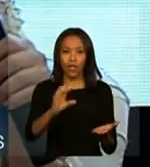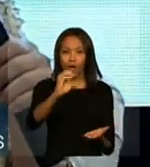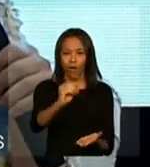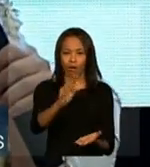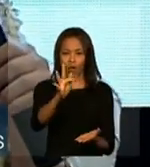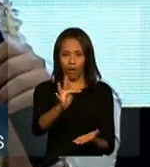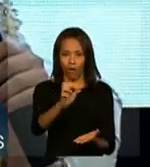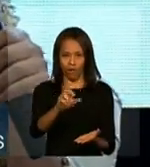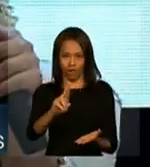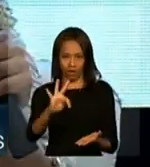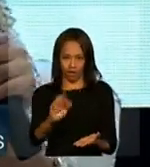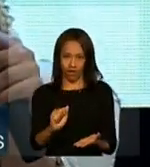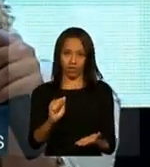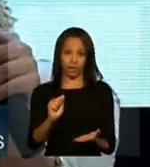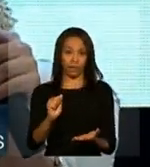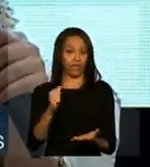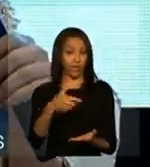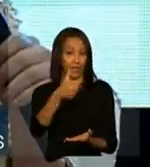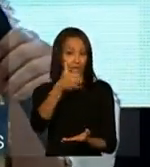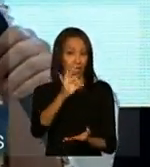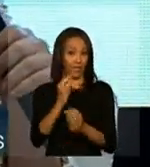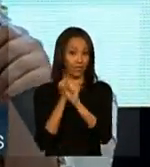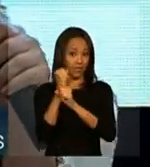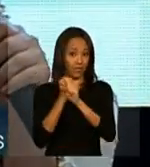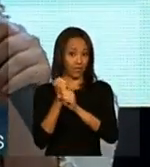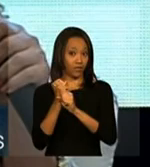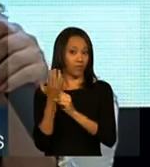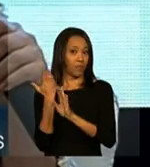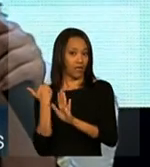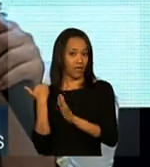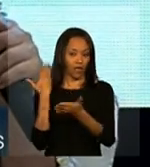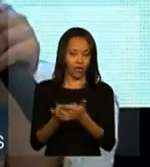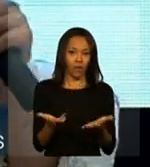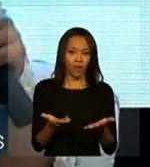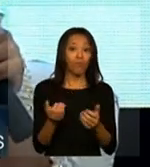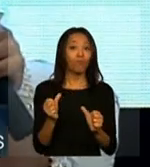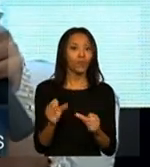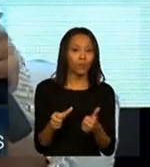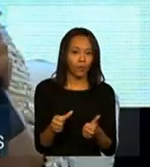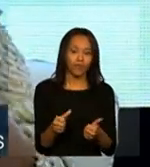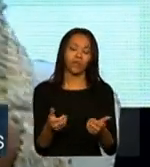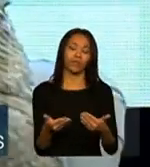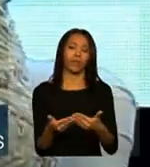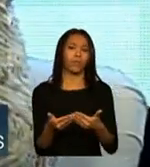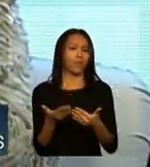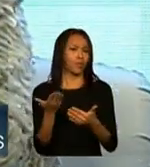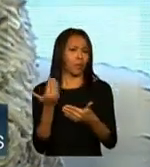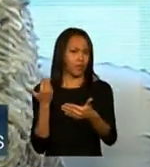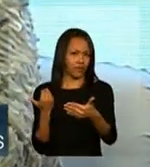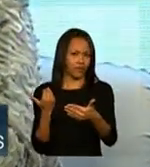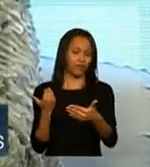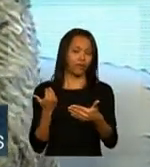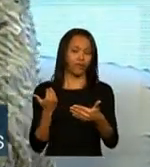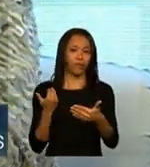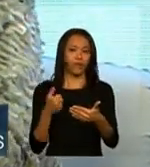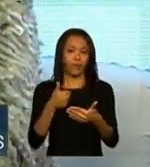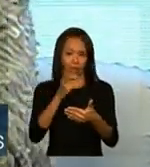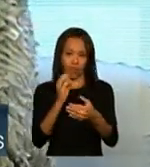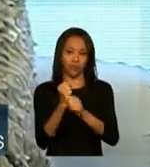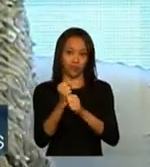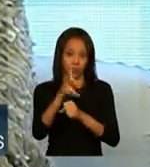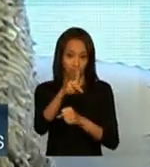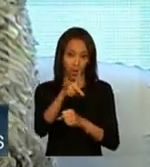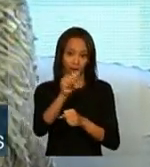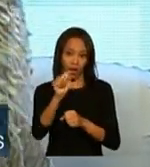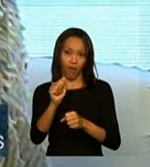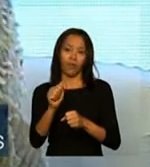é outro. Nós não temos mais o PA de 10 anos atrás. O PA de 10 anos atrás não é porque nós temos um PA muito